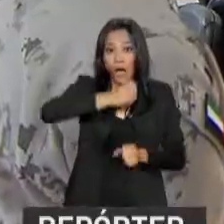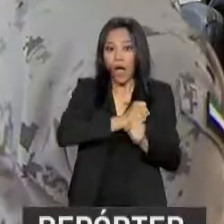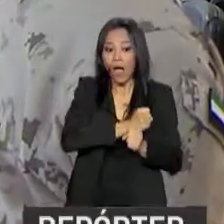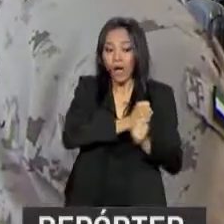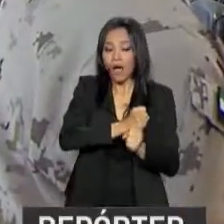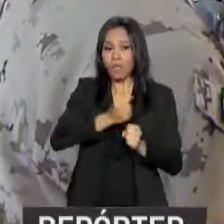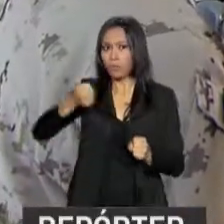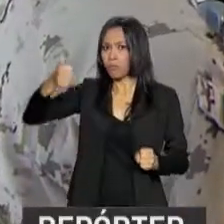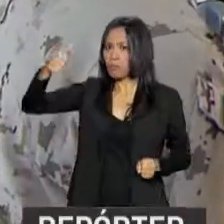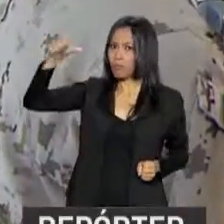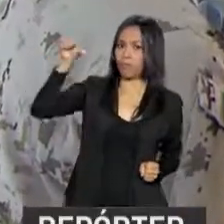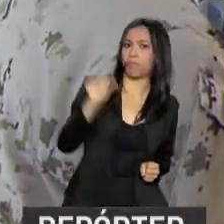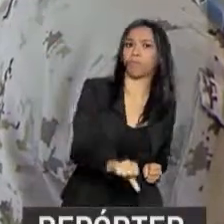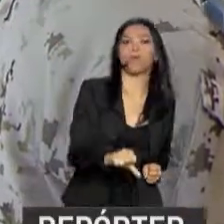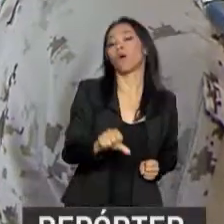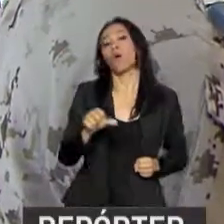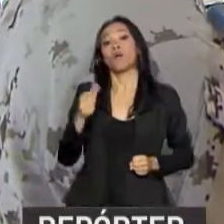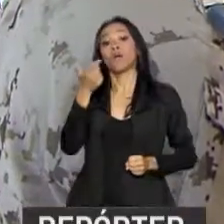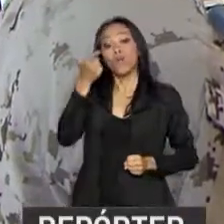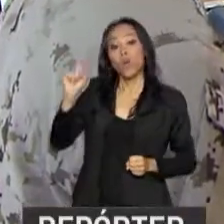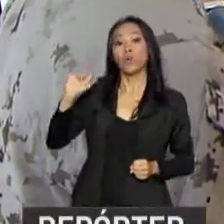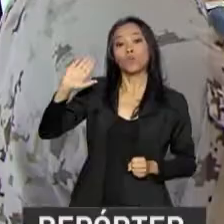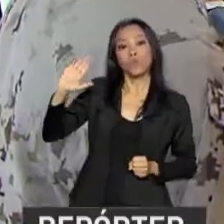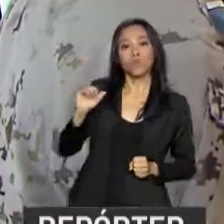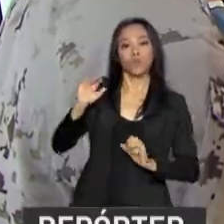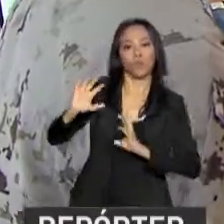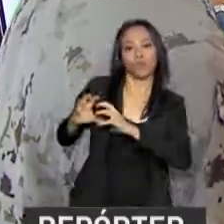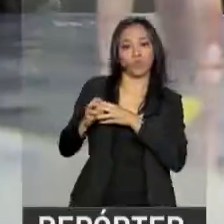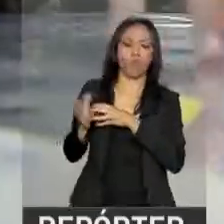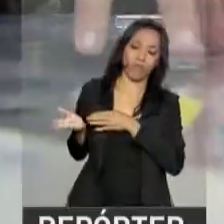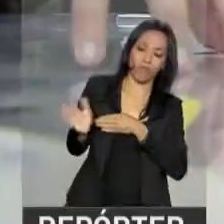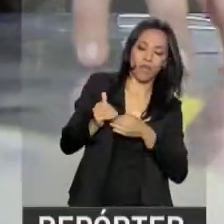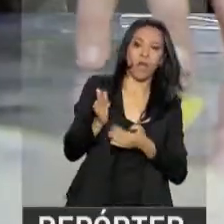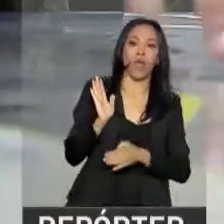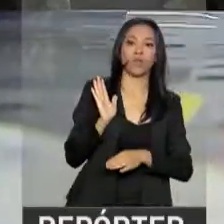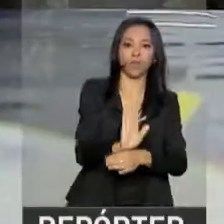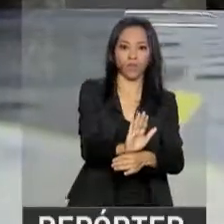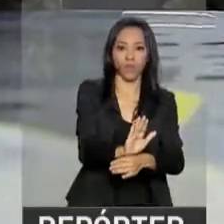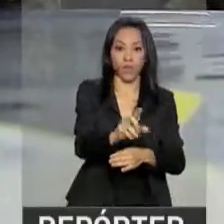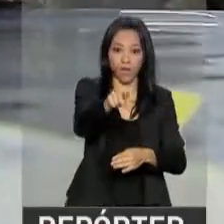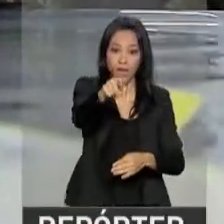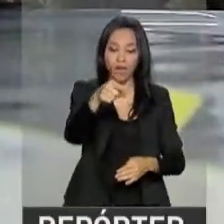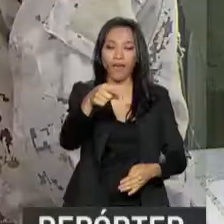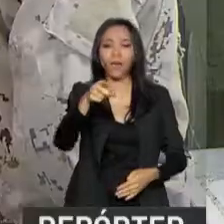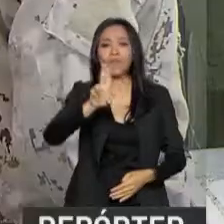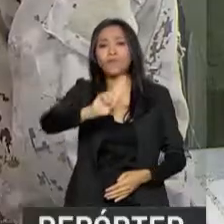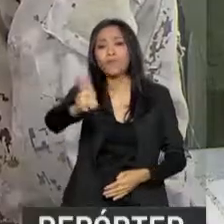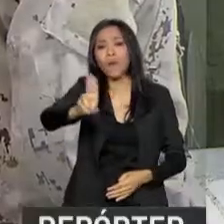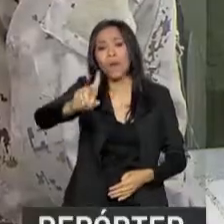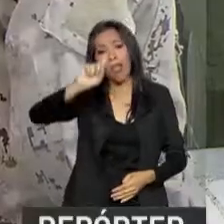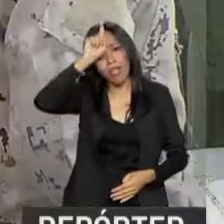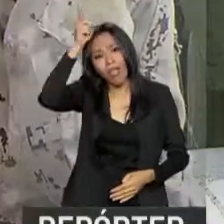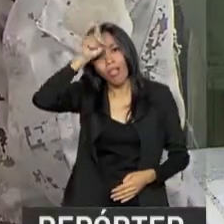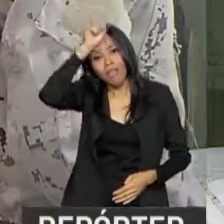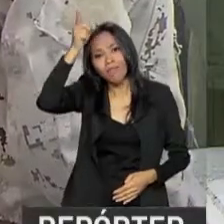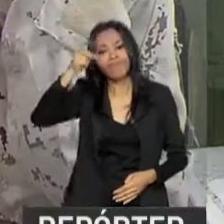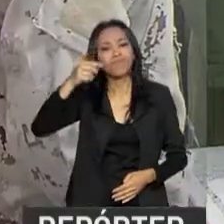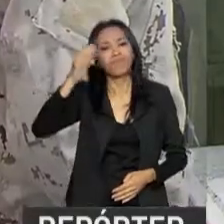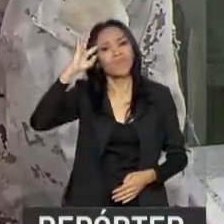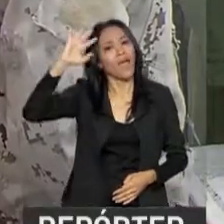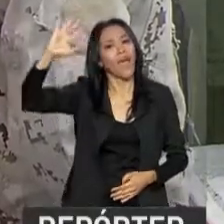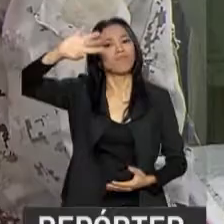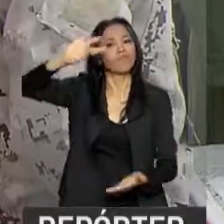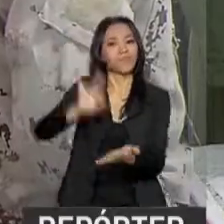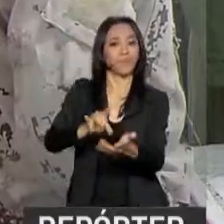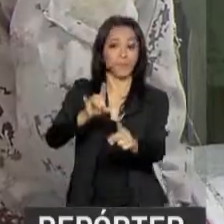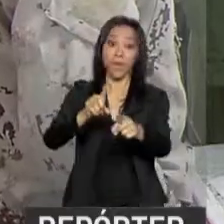forças internacionais foram chamadas para ajudar o garante é fictícia mas as divergências acontecem